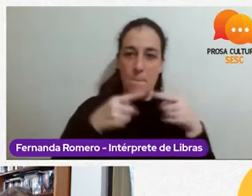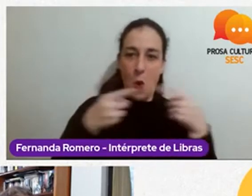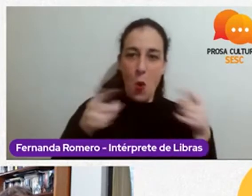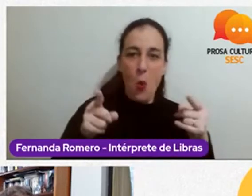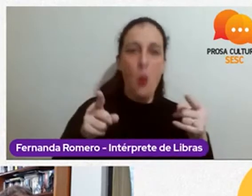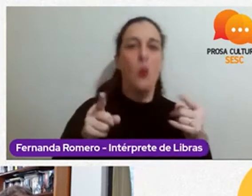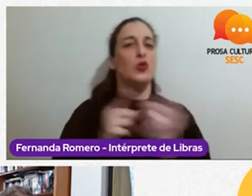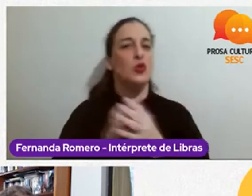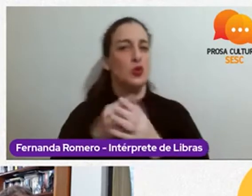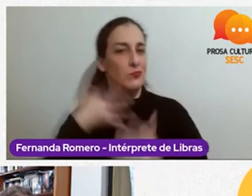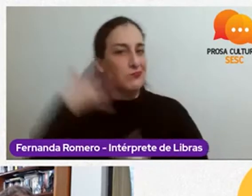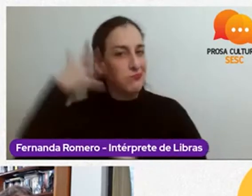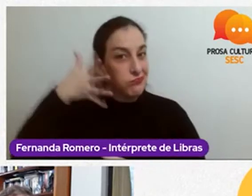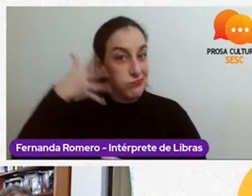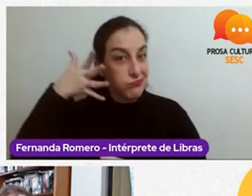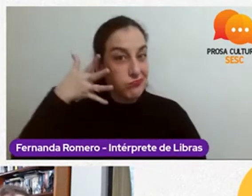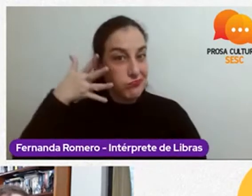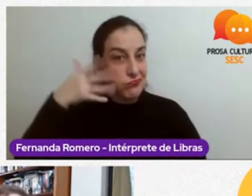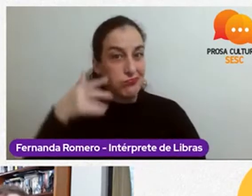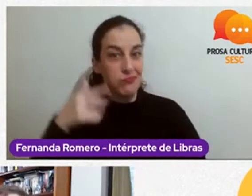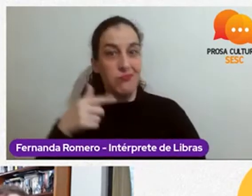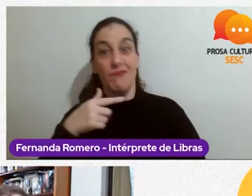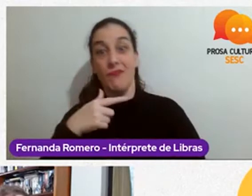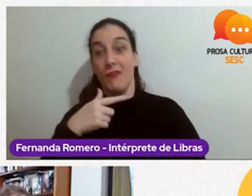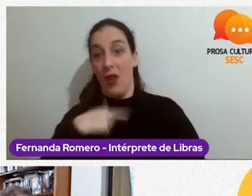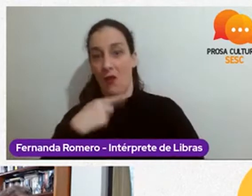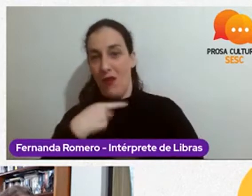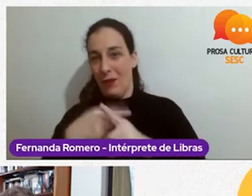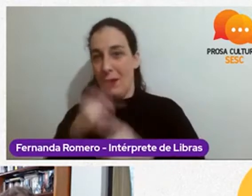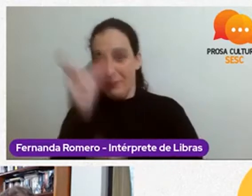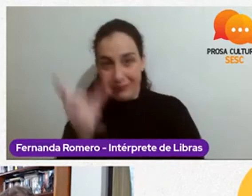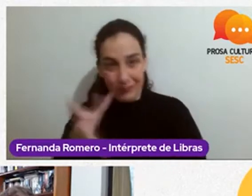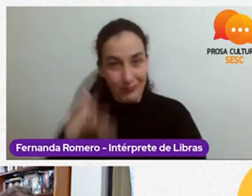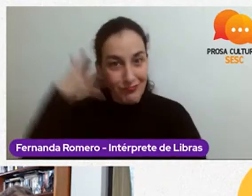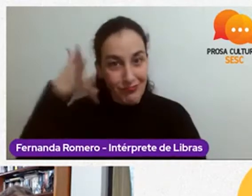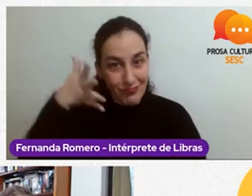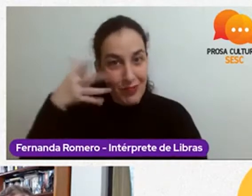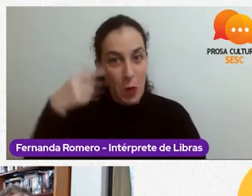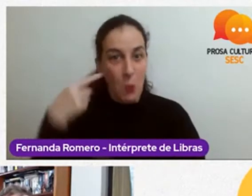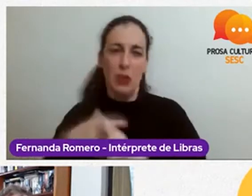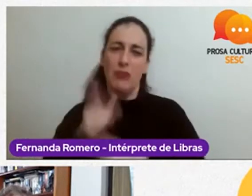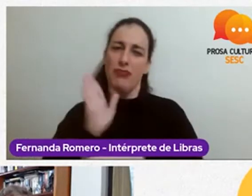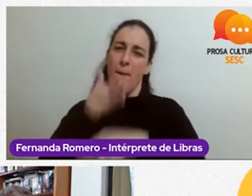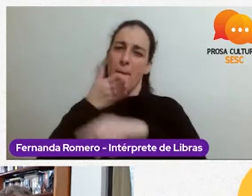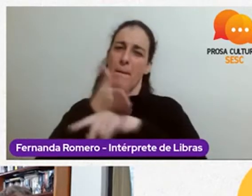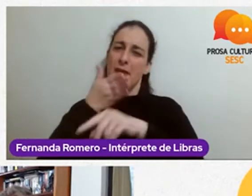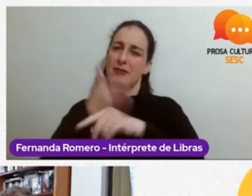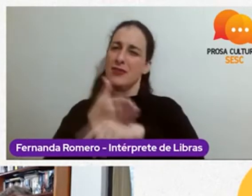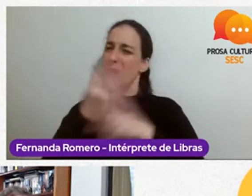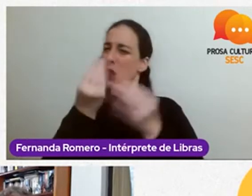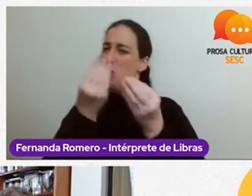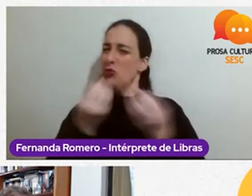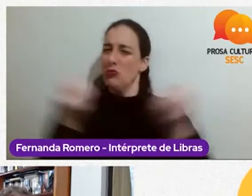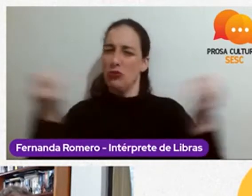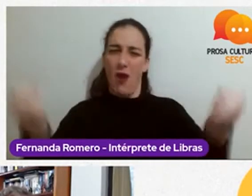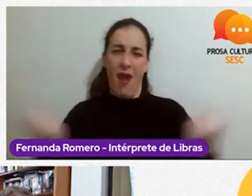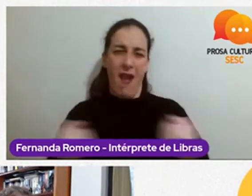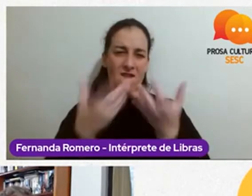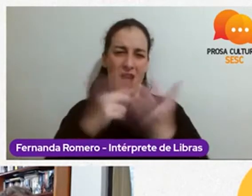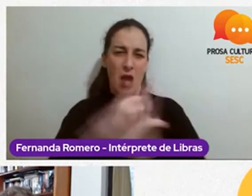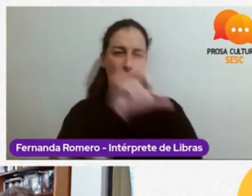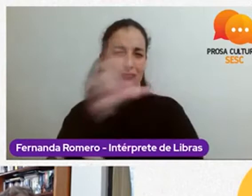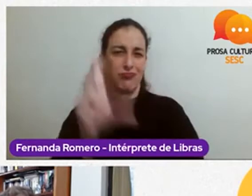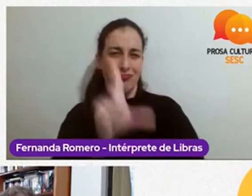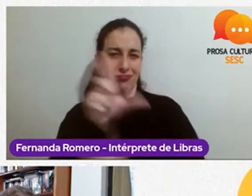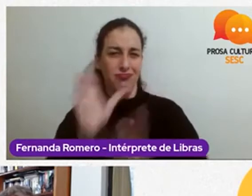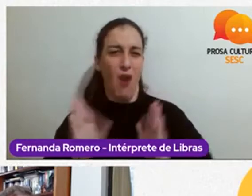né? Eu falo isso porque, do palestrante também, porque já participei de muitos eventos literários em